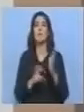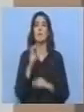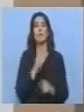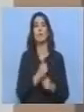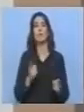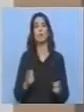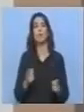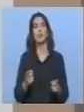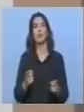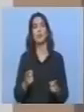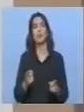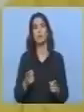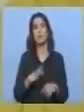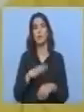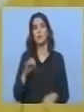por via